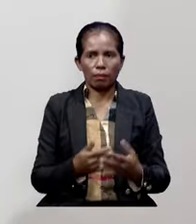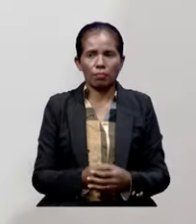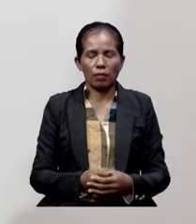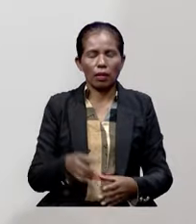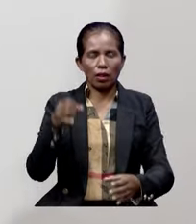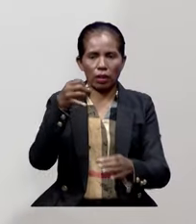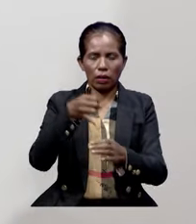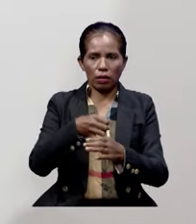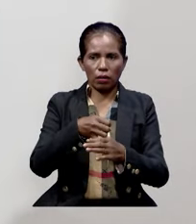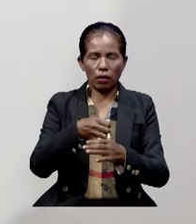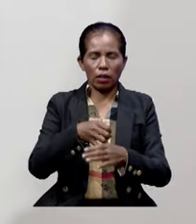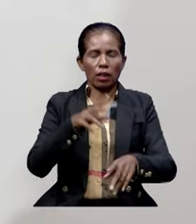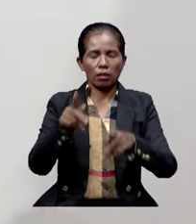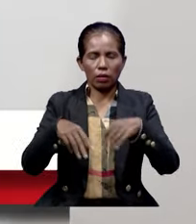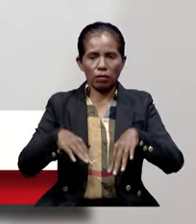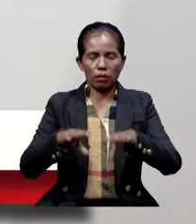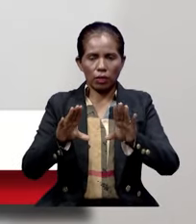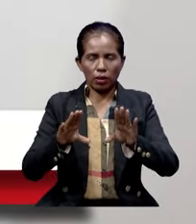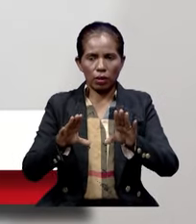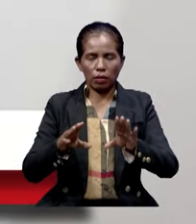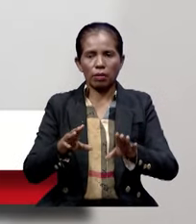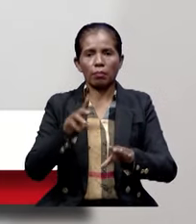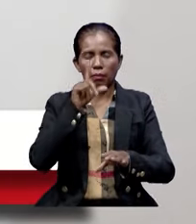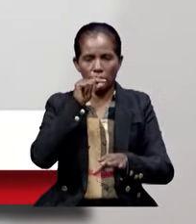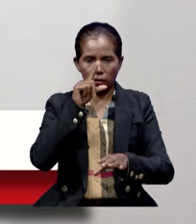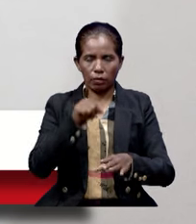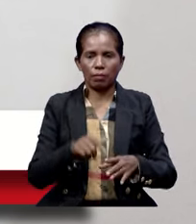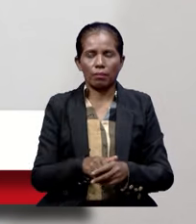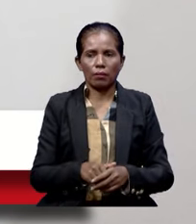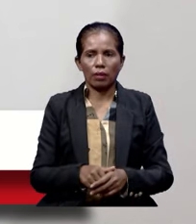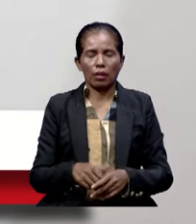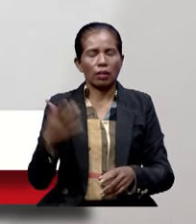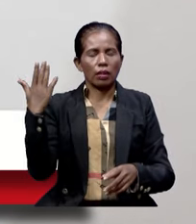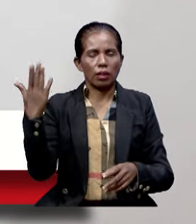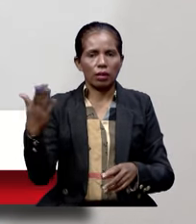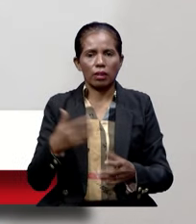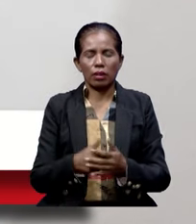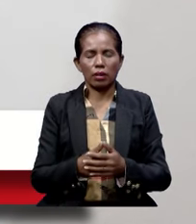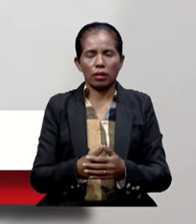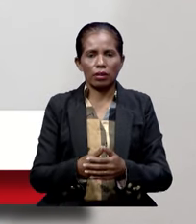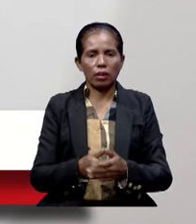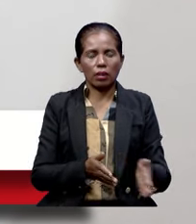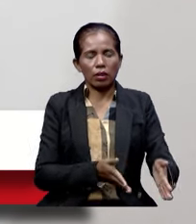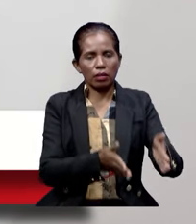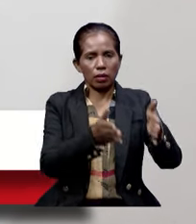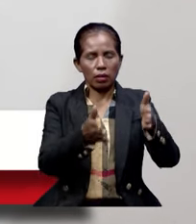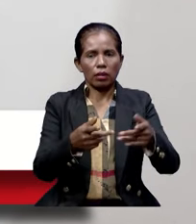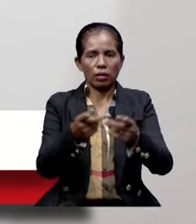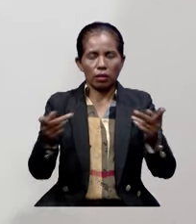Inclui vendedor se neve fã manu né e a tortoleta e até agora essa área aí muito e